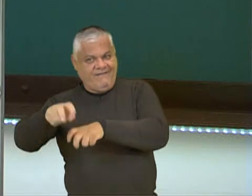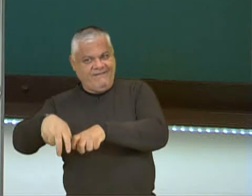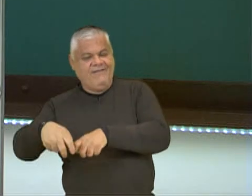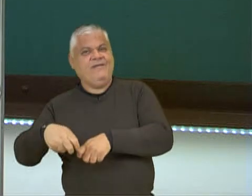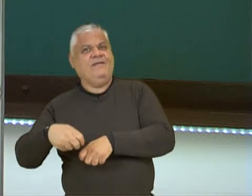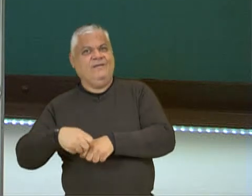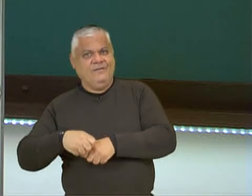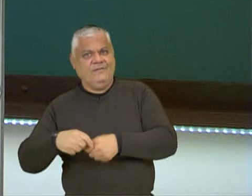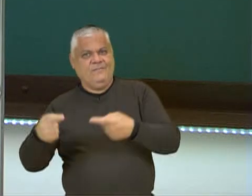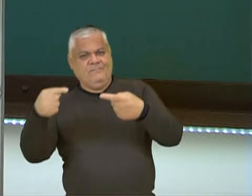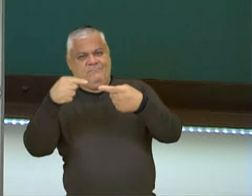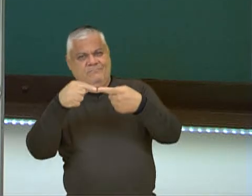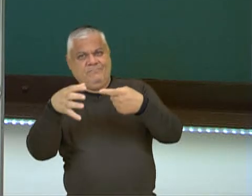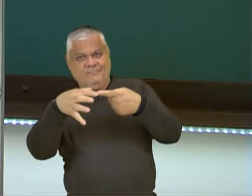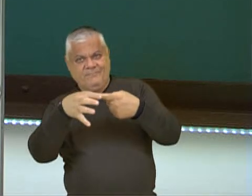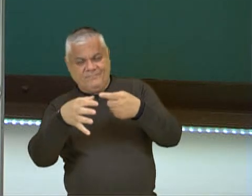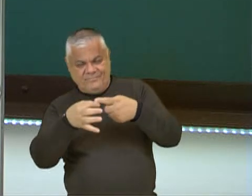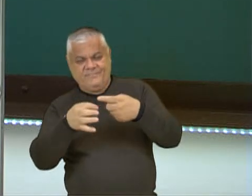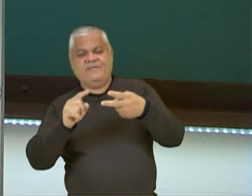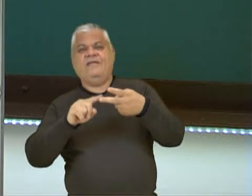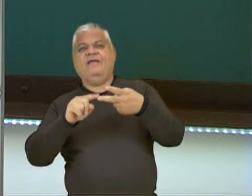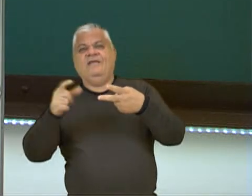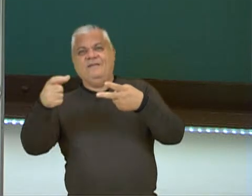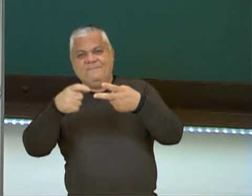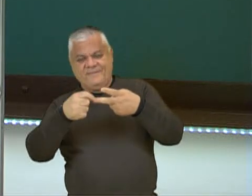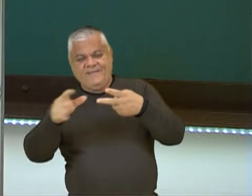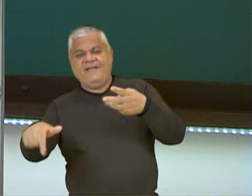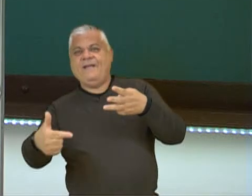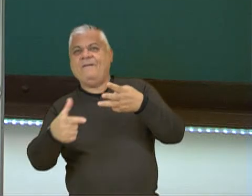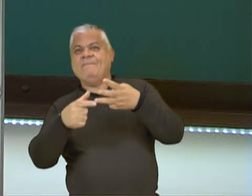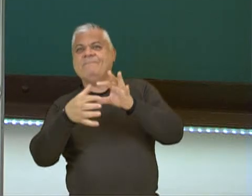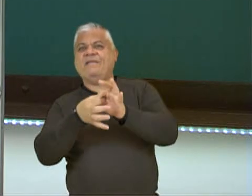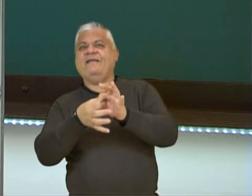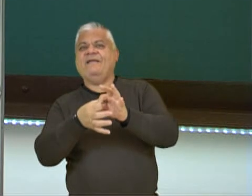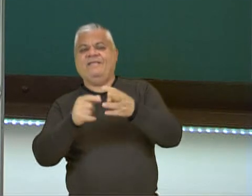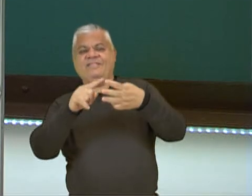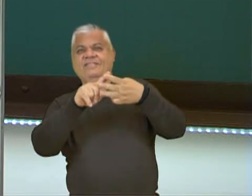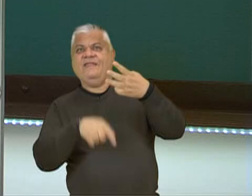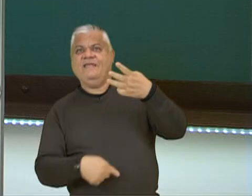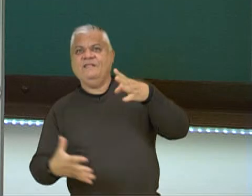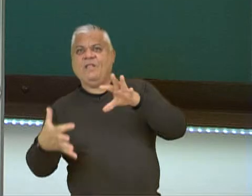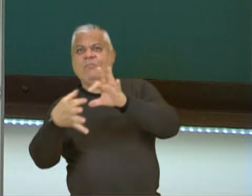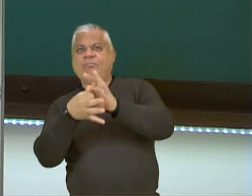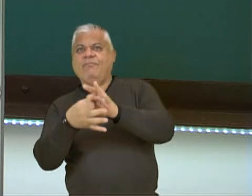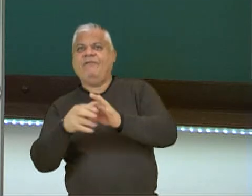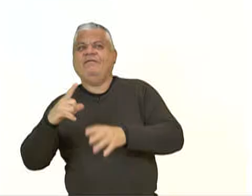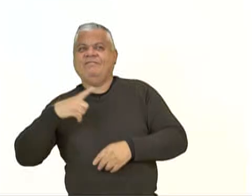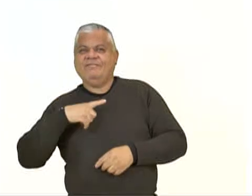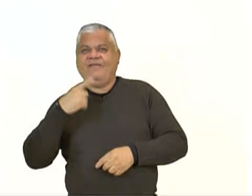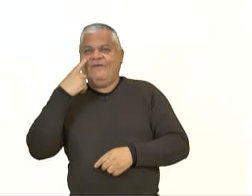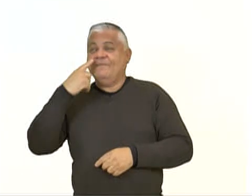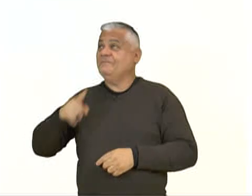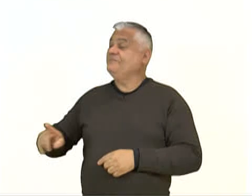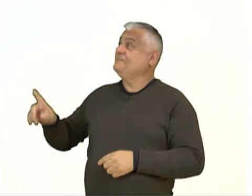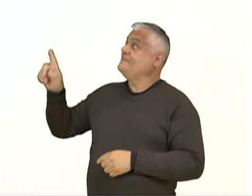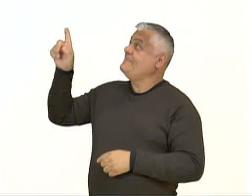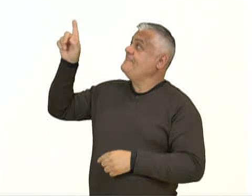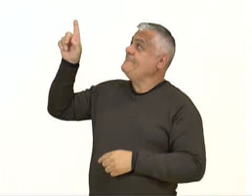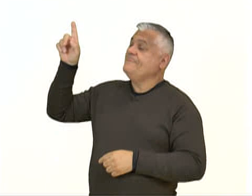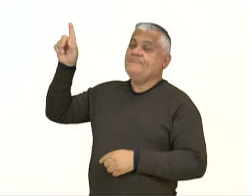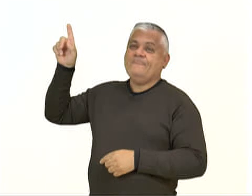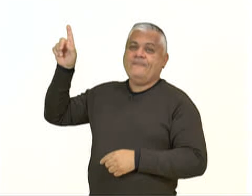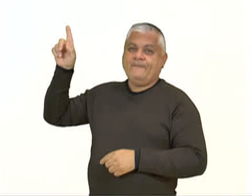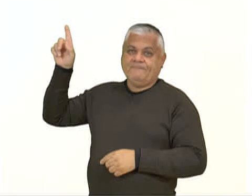né? Nós temos ali o envolvimento dos 3 setores da economia. E aí as imagens trazem para nós justamente